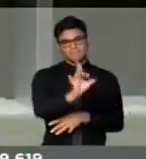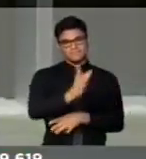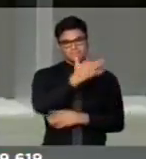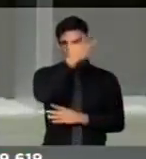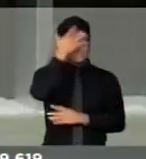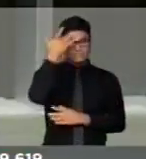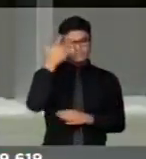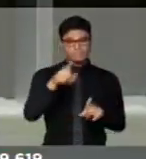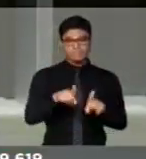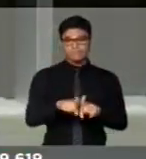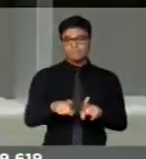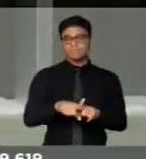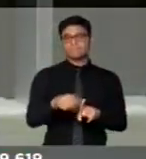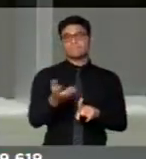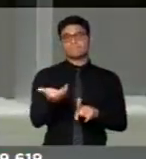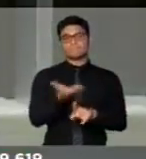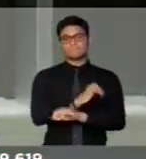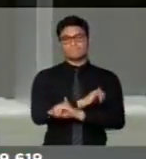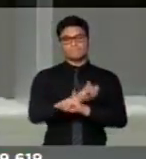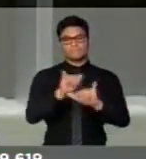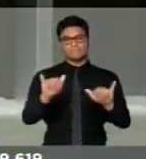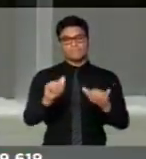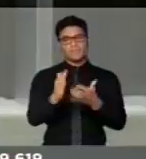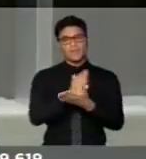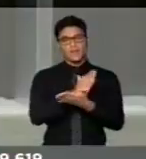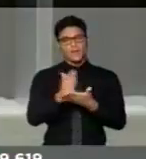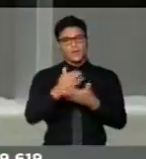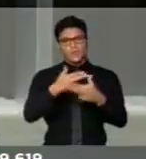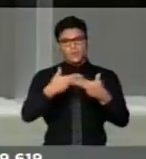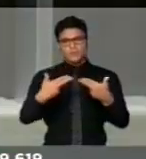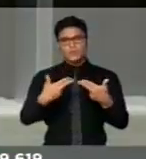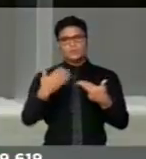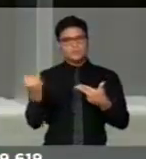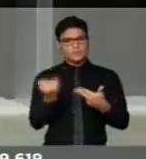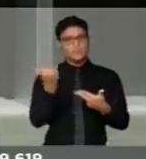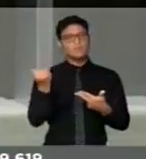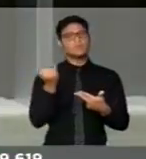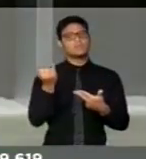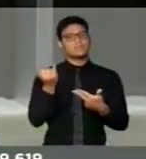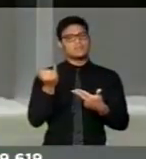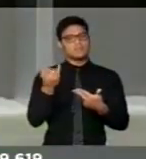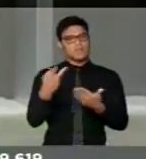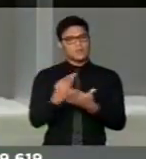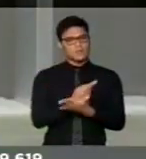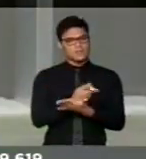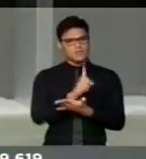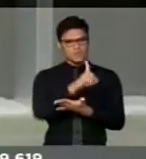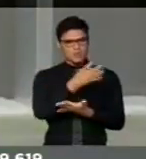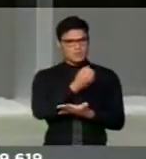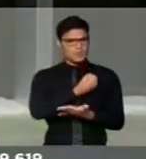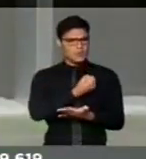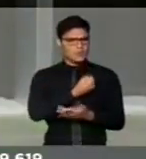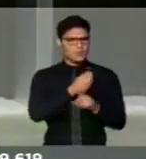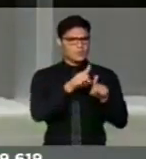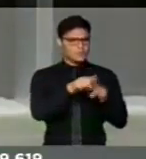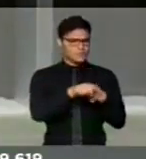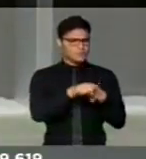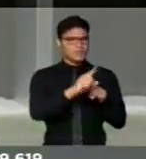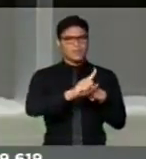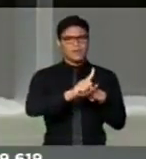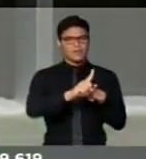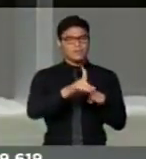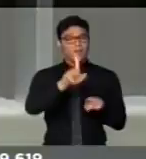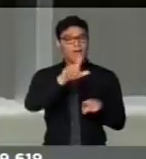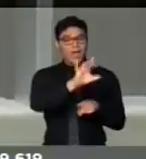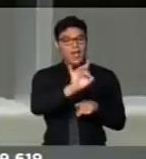E gostaria de dizer alguns números importantes. Aliás, não são números, são vidas